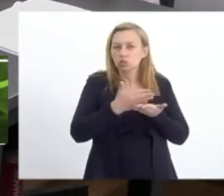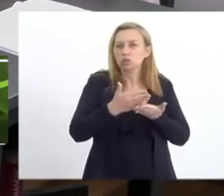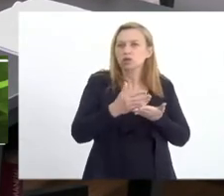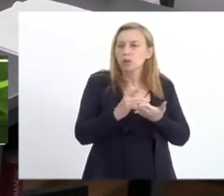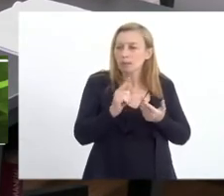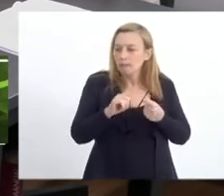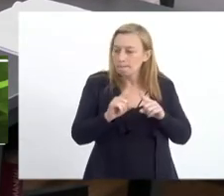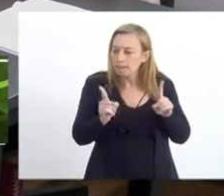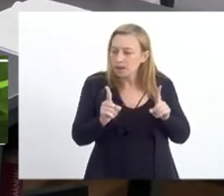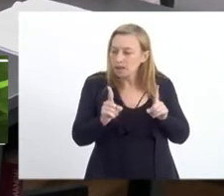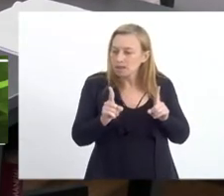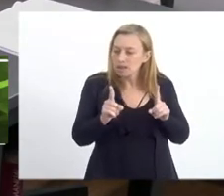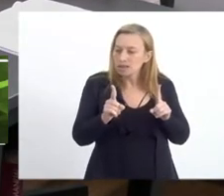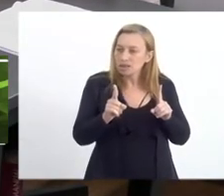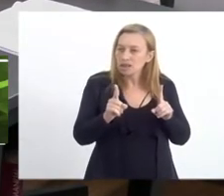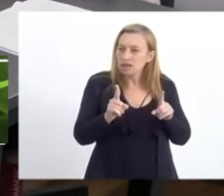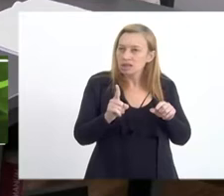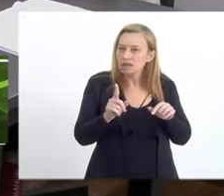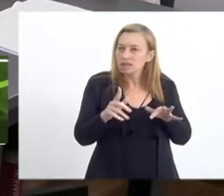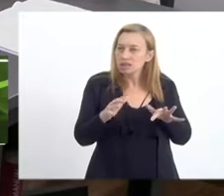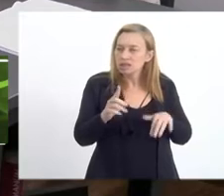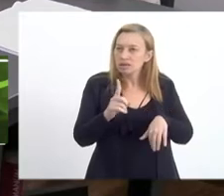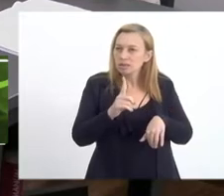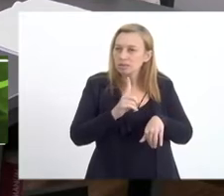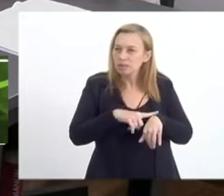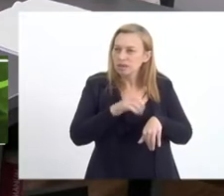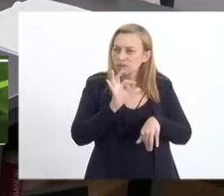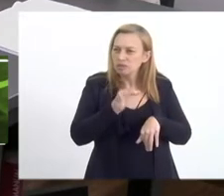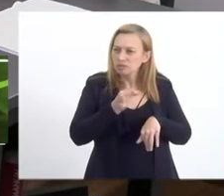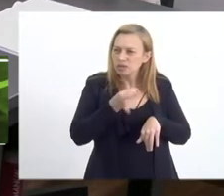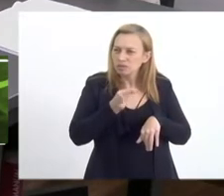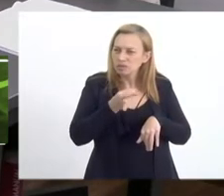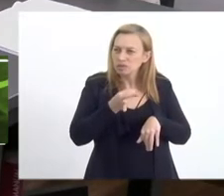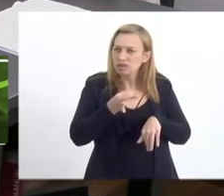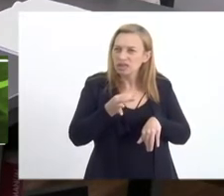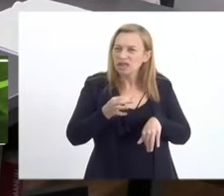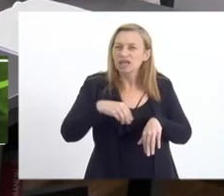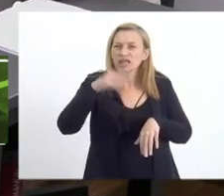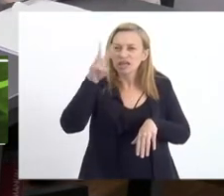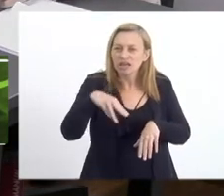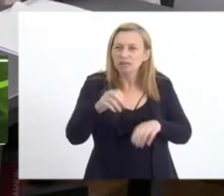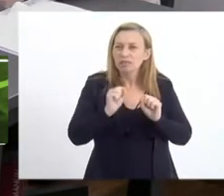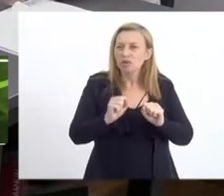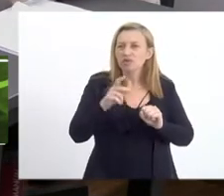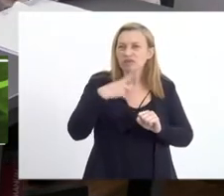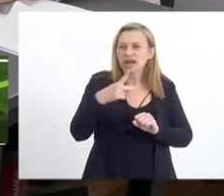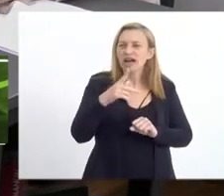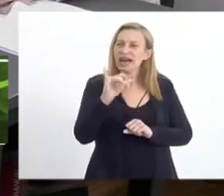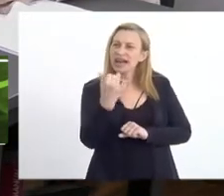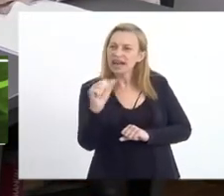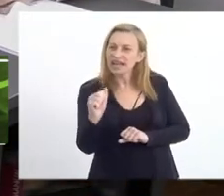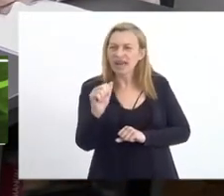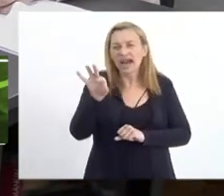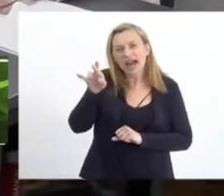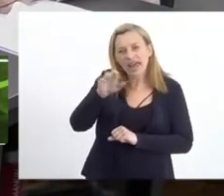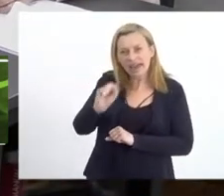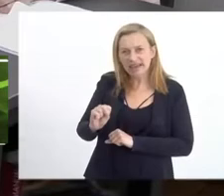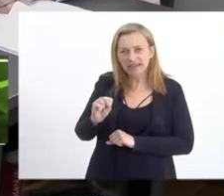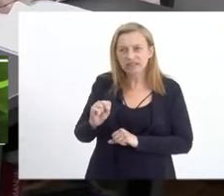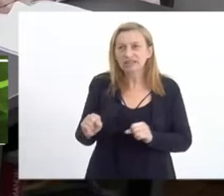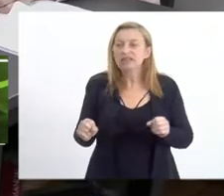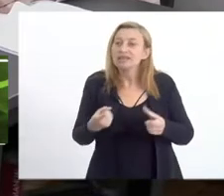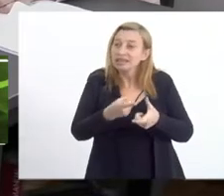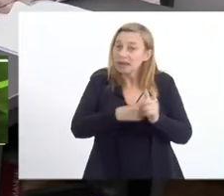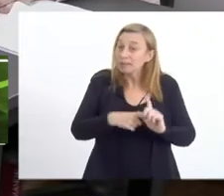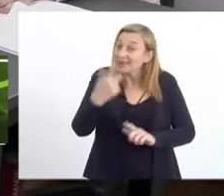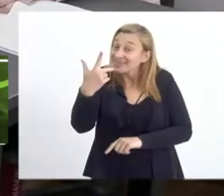Mas essa previsão, quem pode nos passar, seria as linhas aéreas, porque depende também